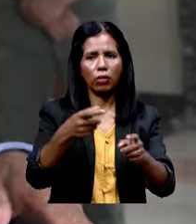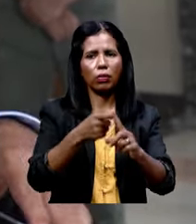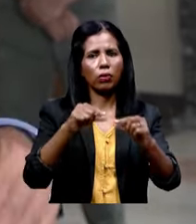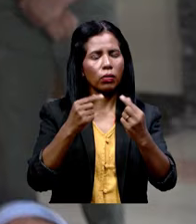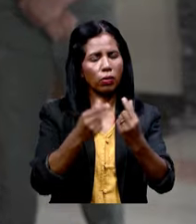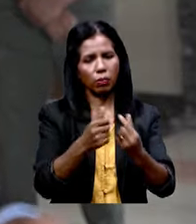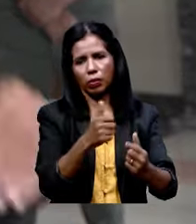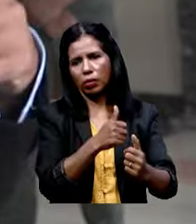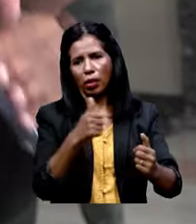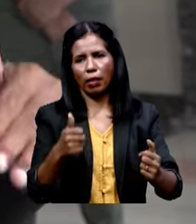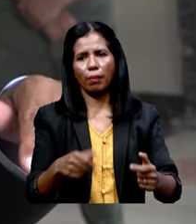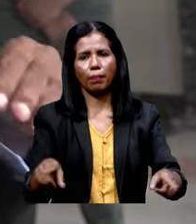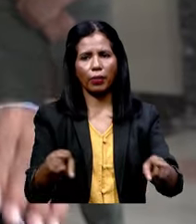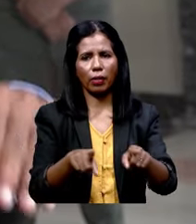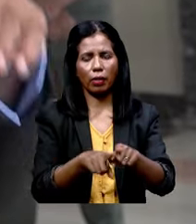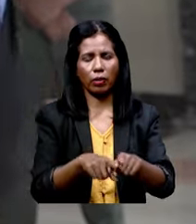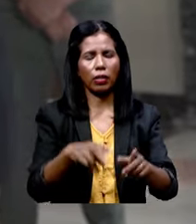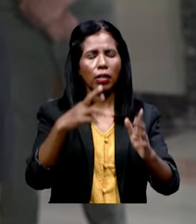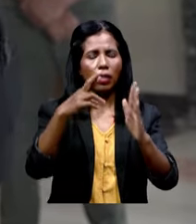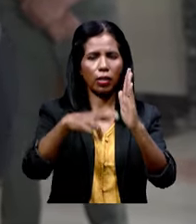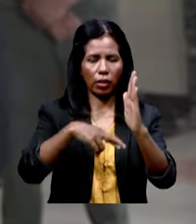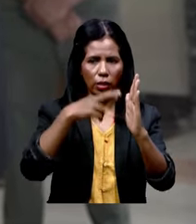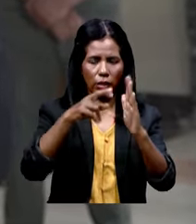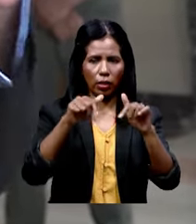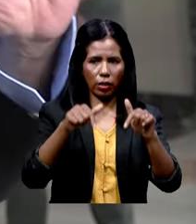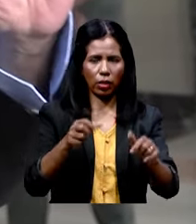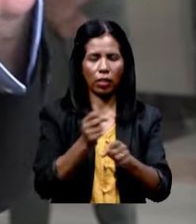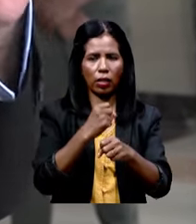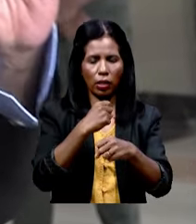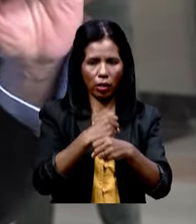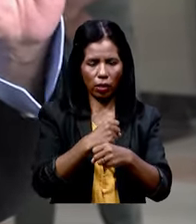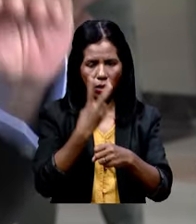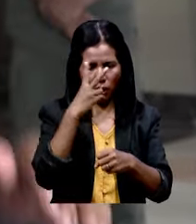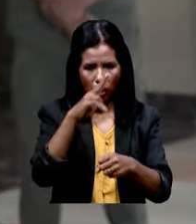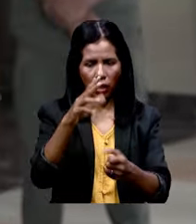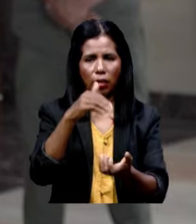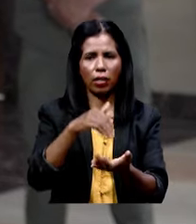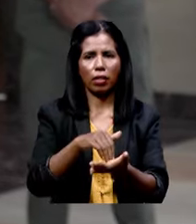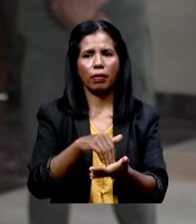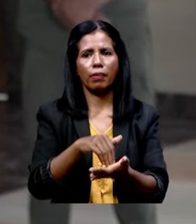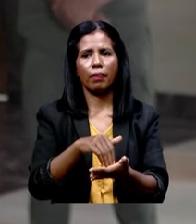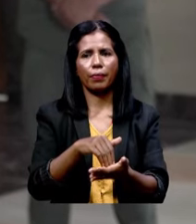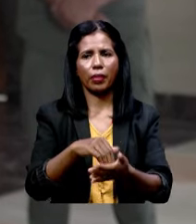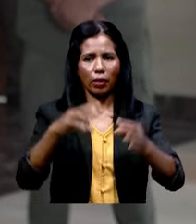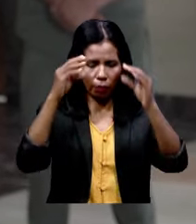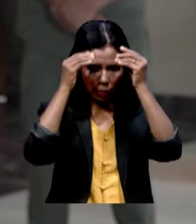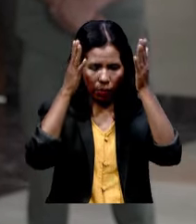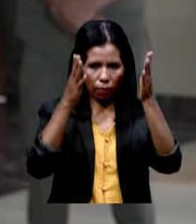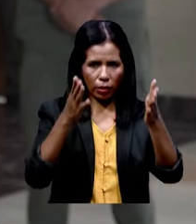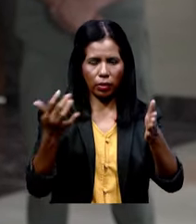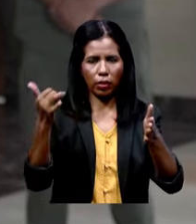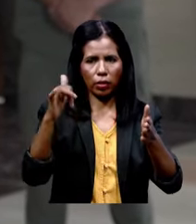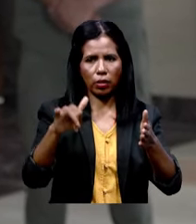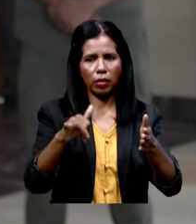Silo, e lembra que a resolução de nós fala proibição, vá mestre Cira.